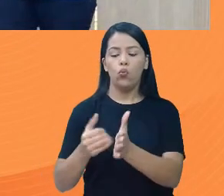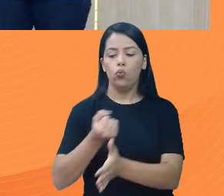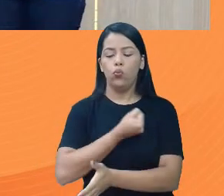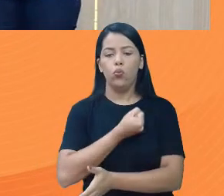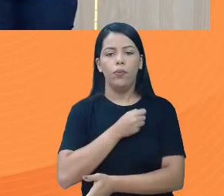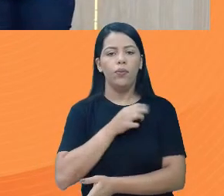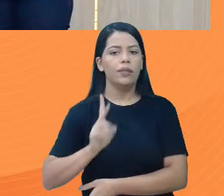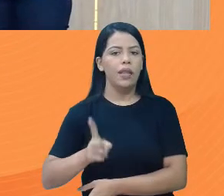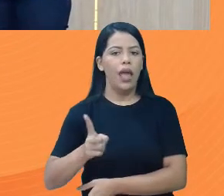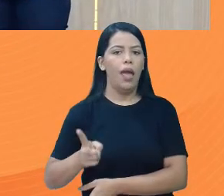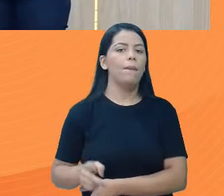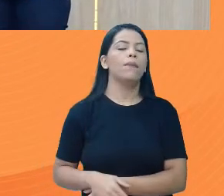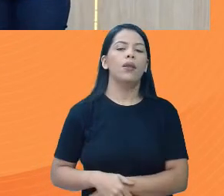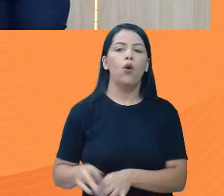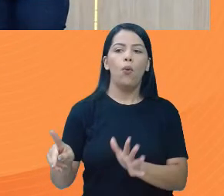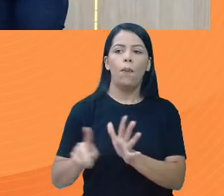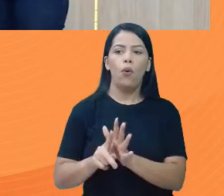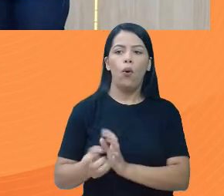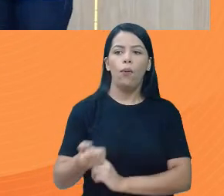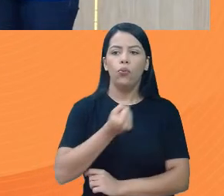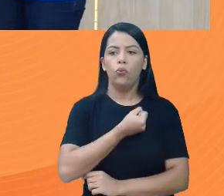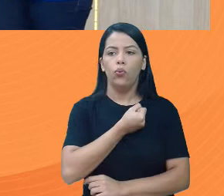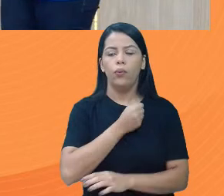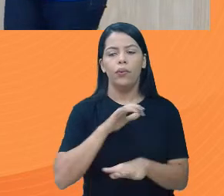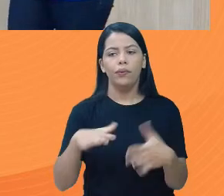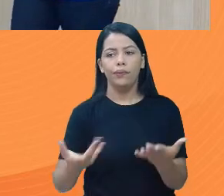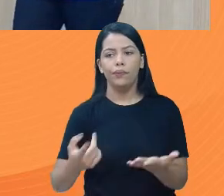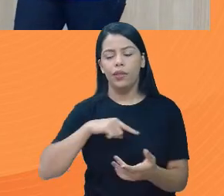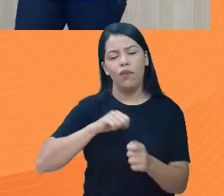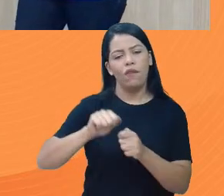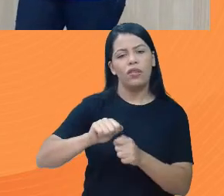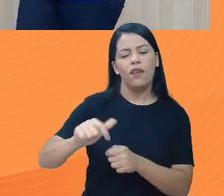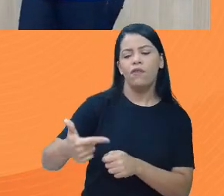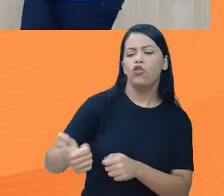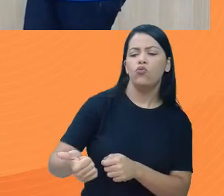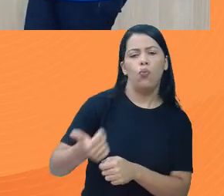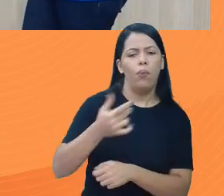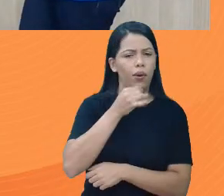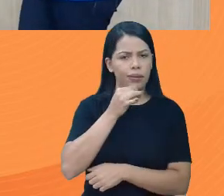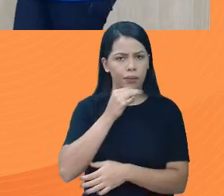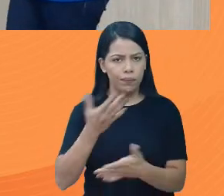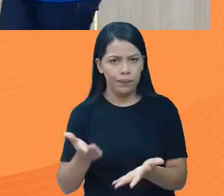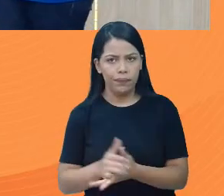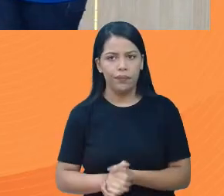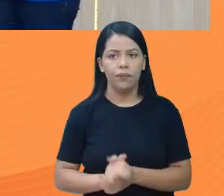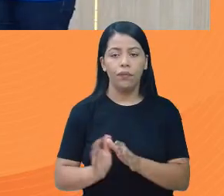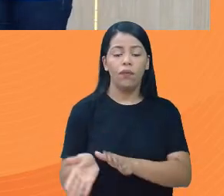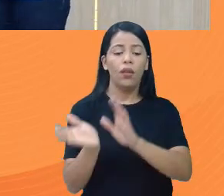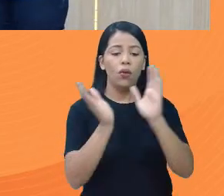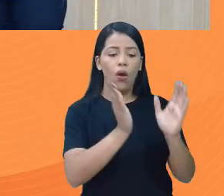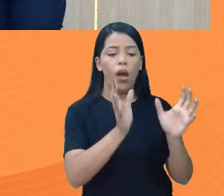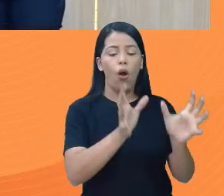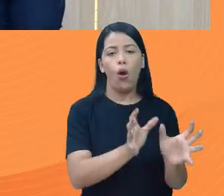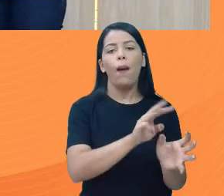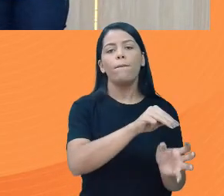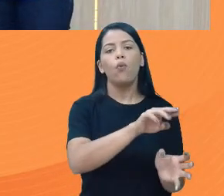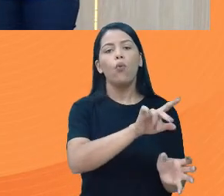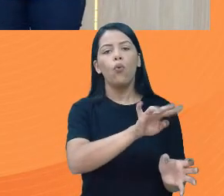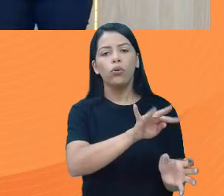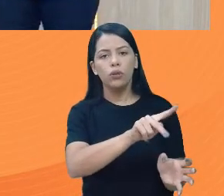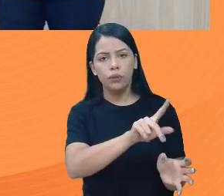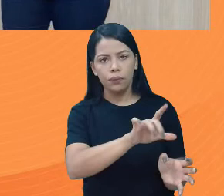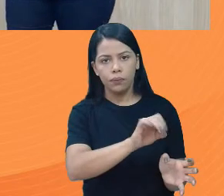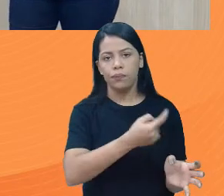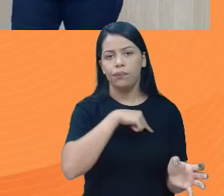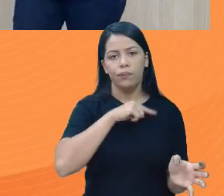é sempre o próprio número, né? Então, a gente vai fazer aqui o 21 como um exemplo, tá certo? No caso dos múltiplos, a gente viu que só tem